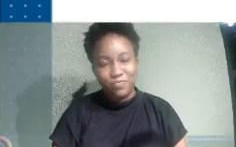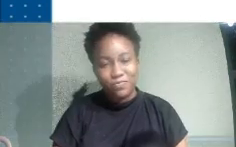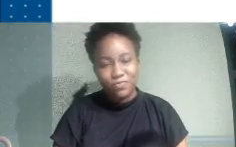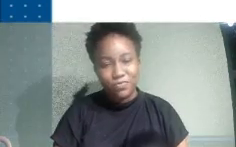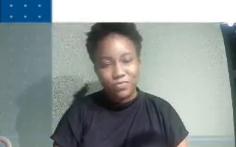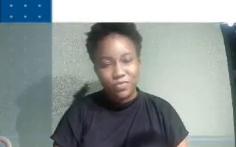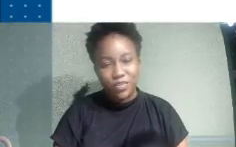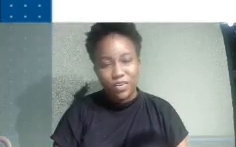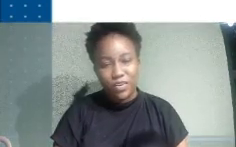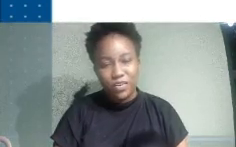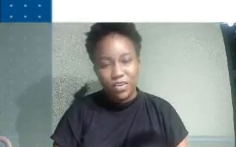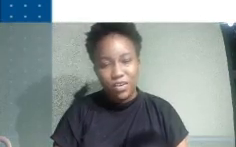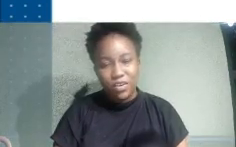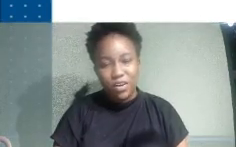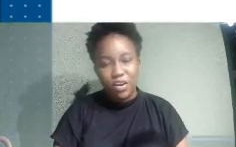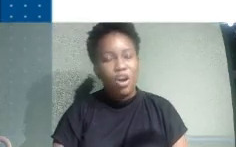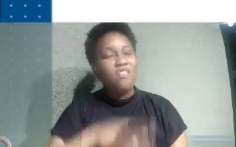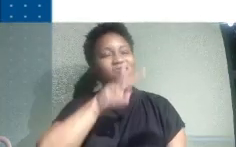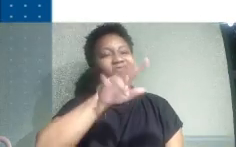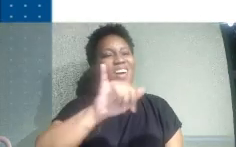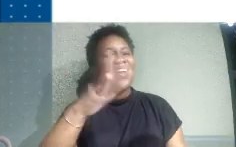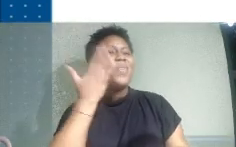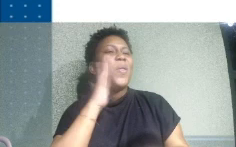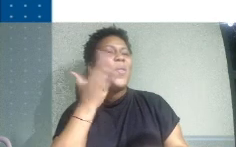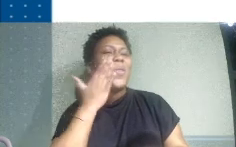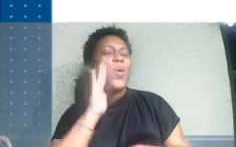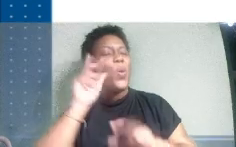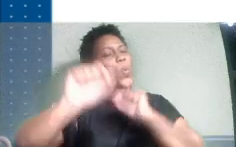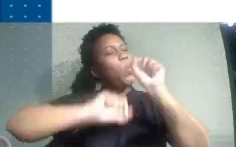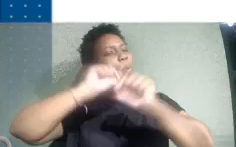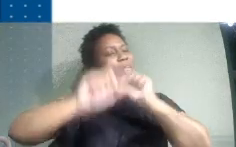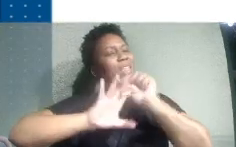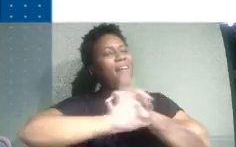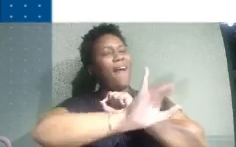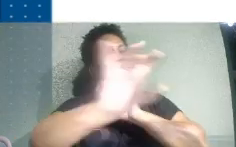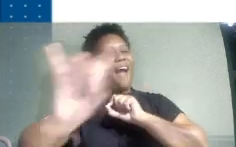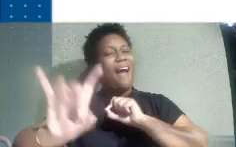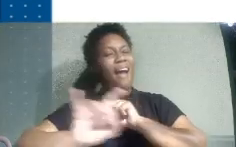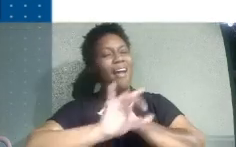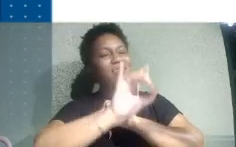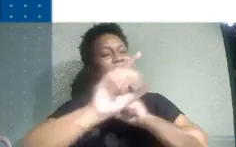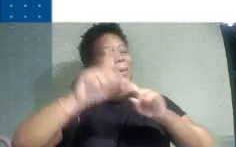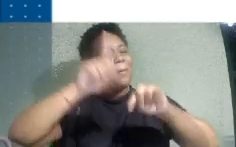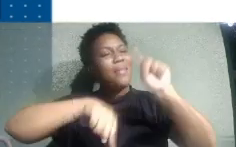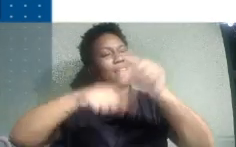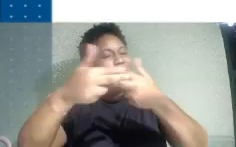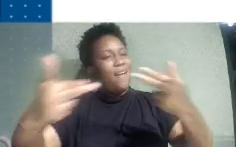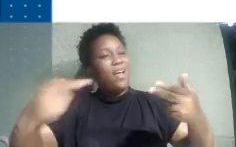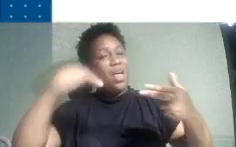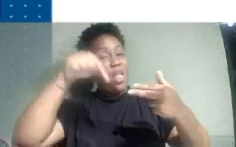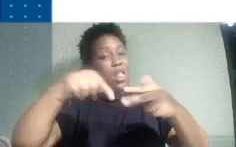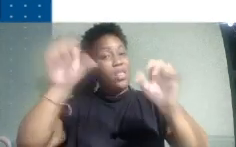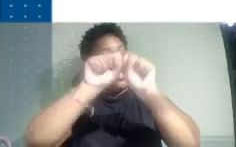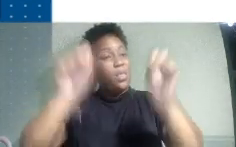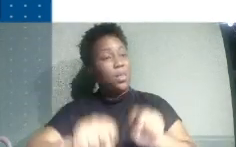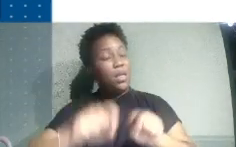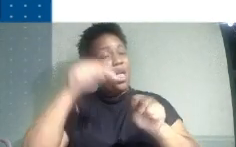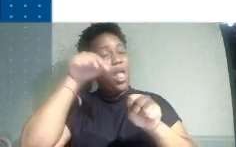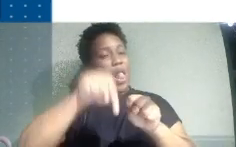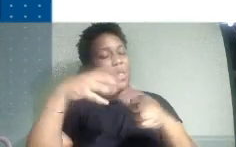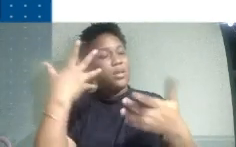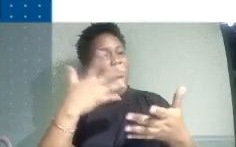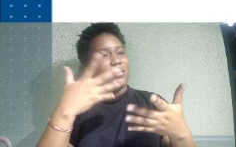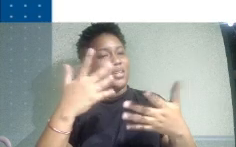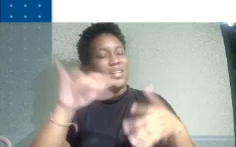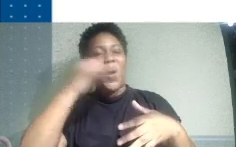Vamos entender então o que é cada equipamento, o que é cada componente desse sistema, né? Das instalações